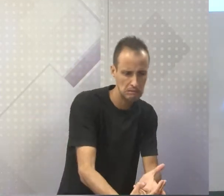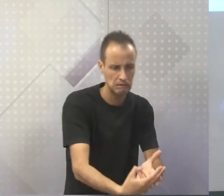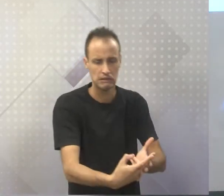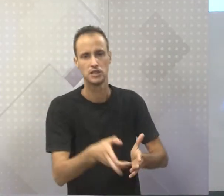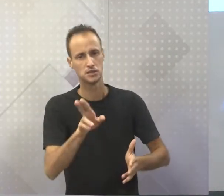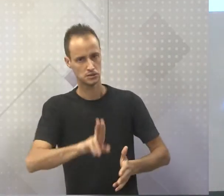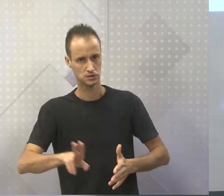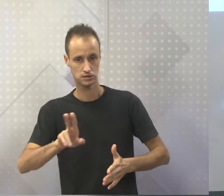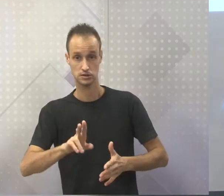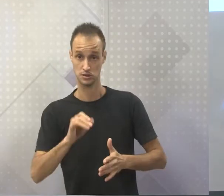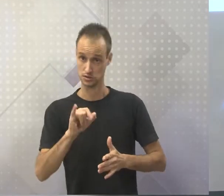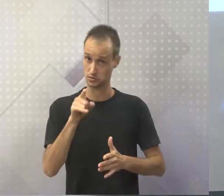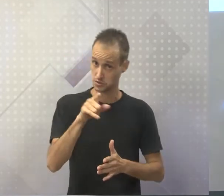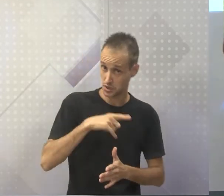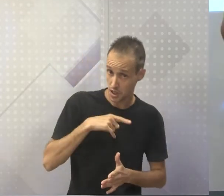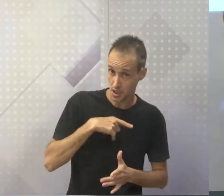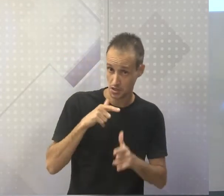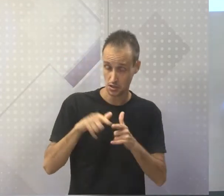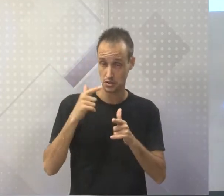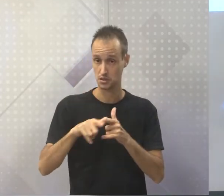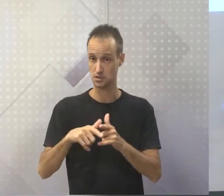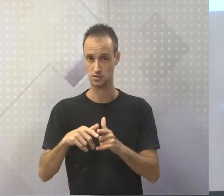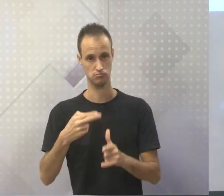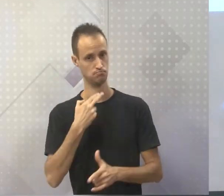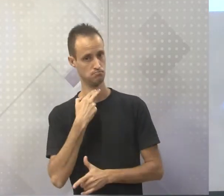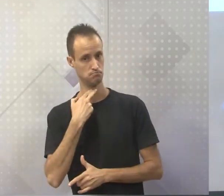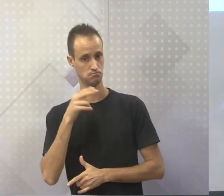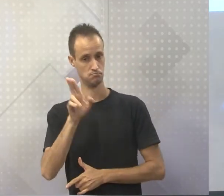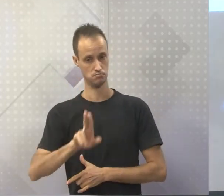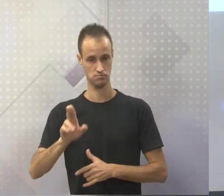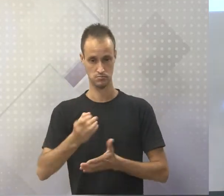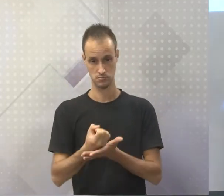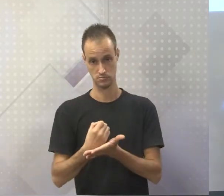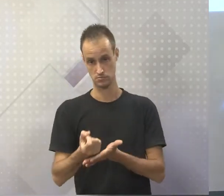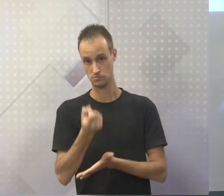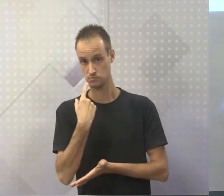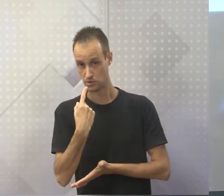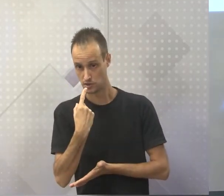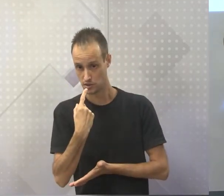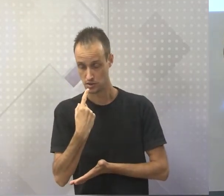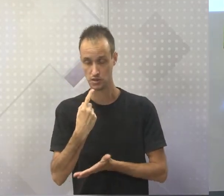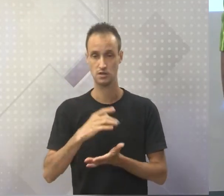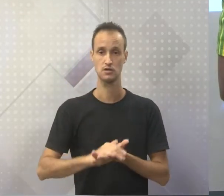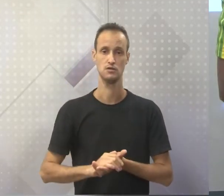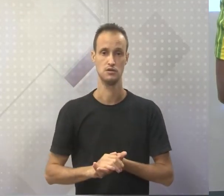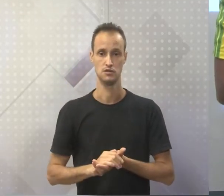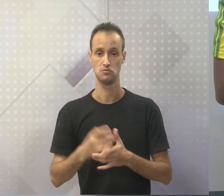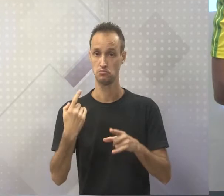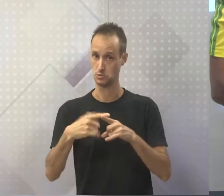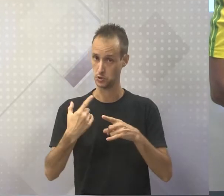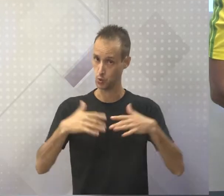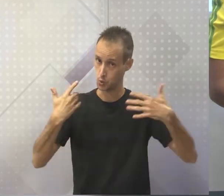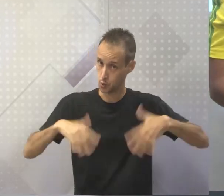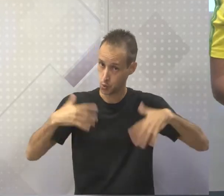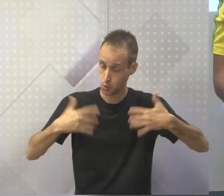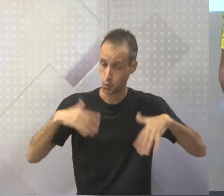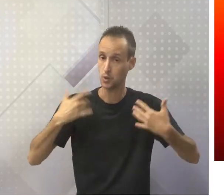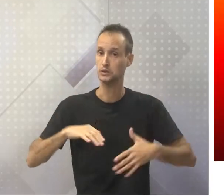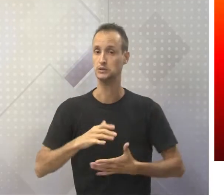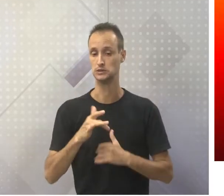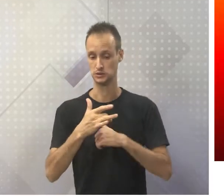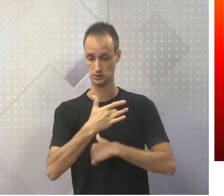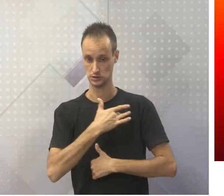Você tiver, não use esses chamados remédios esteroidais, ele cobra um preço muito